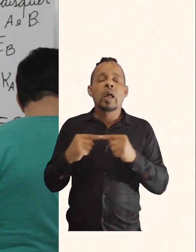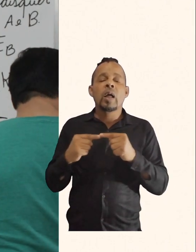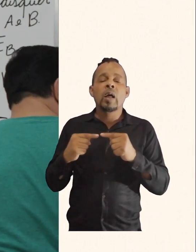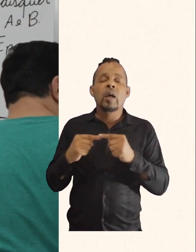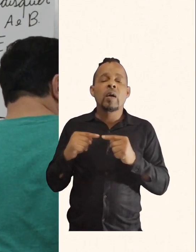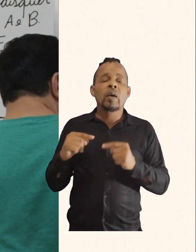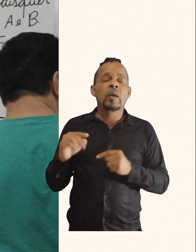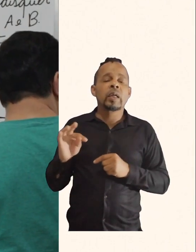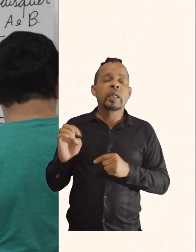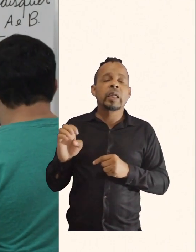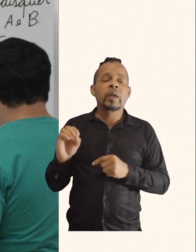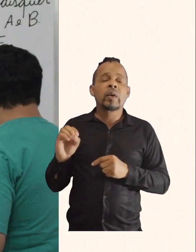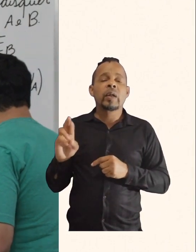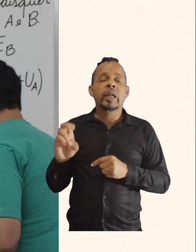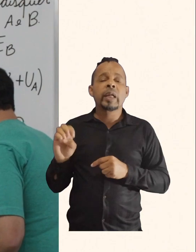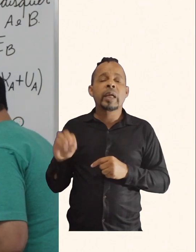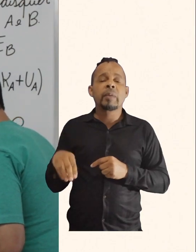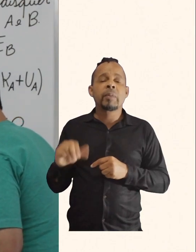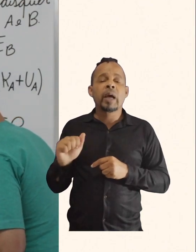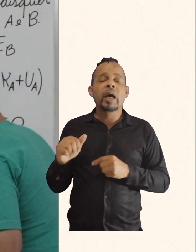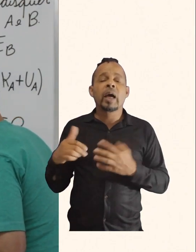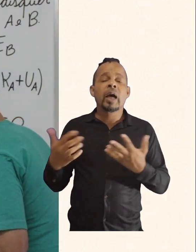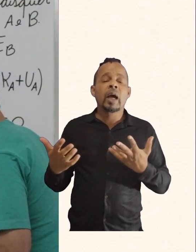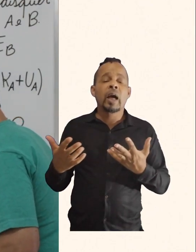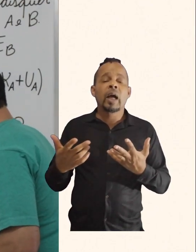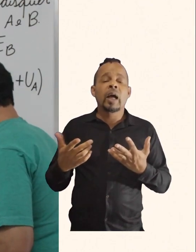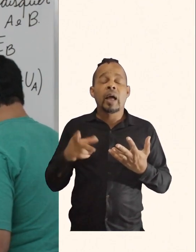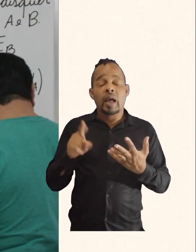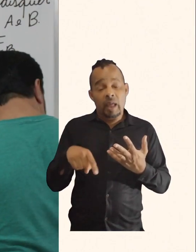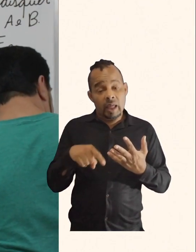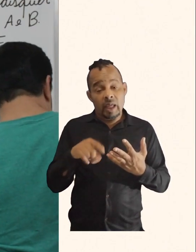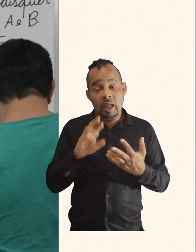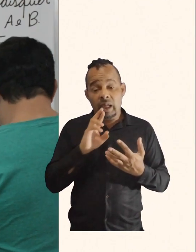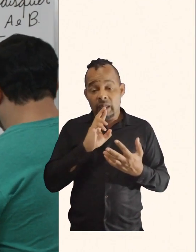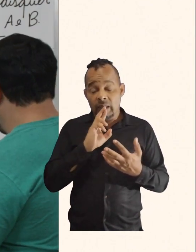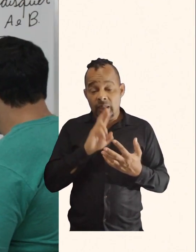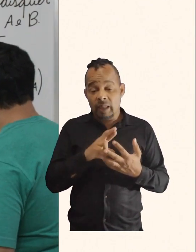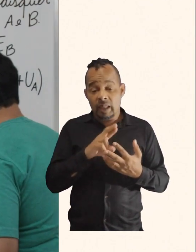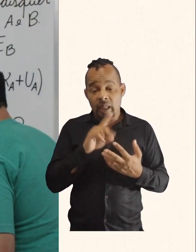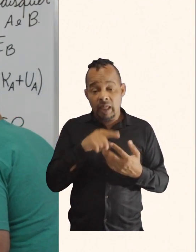cinética? É nada mais, nada menos que o